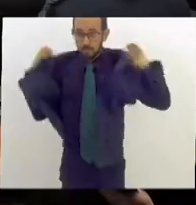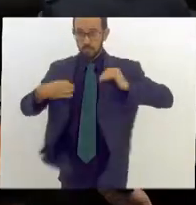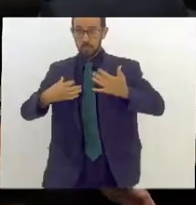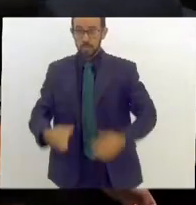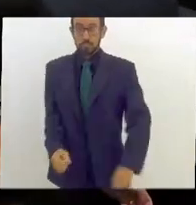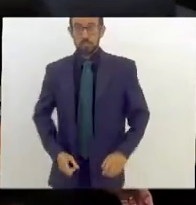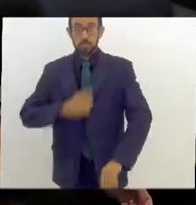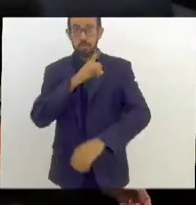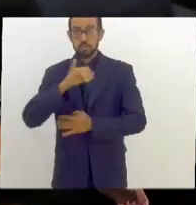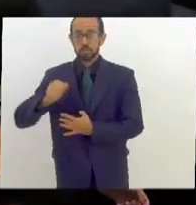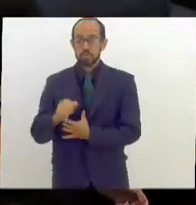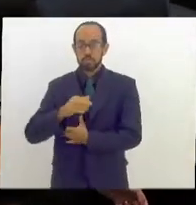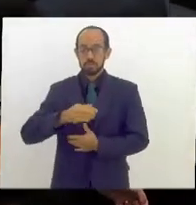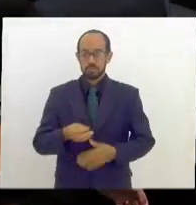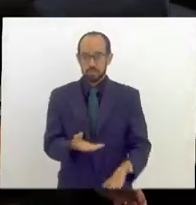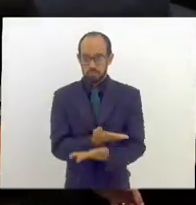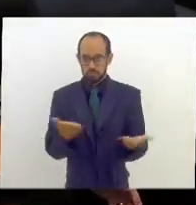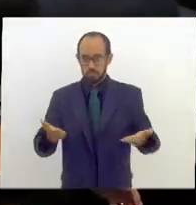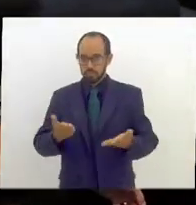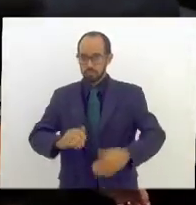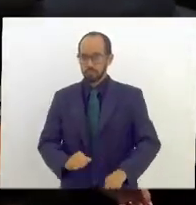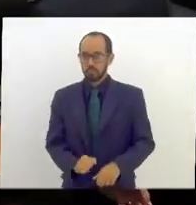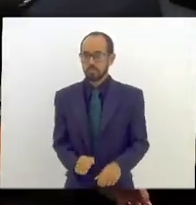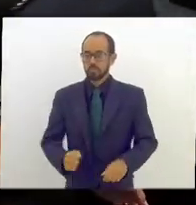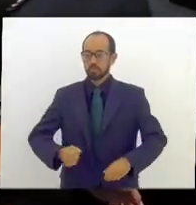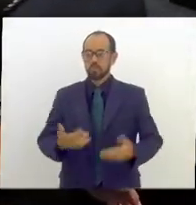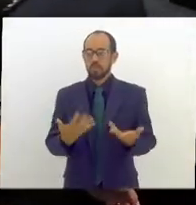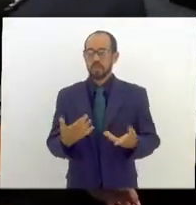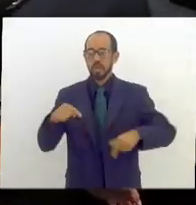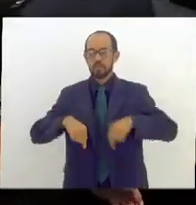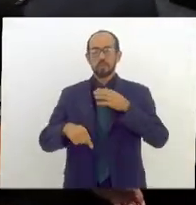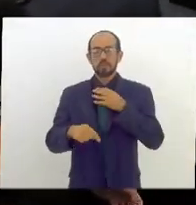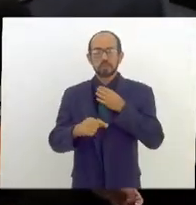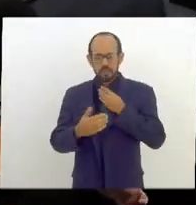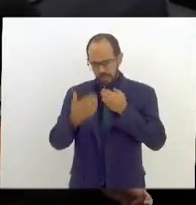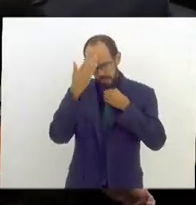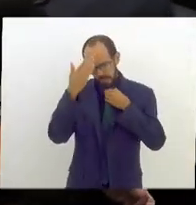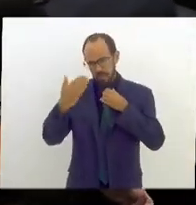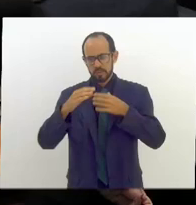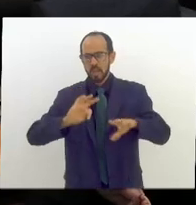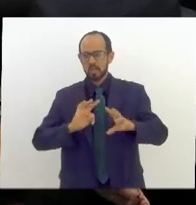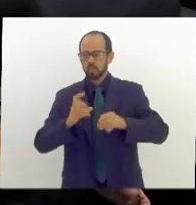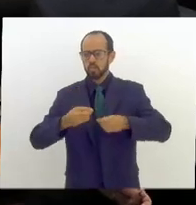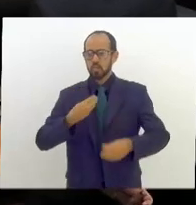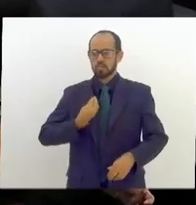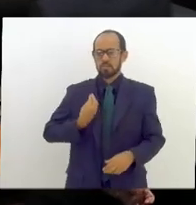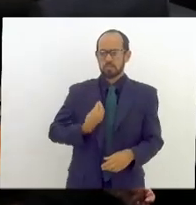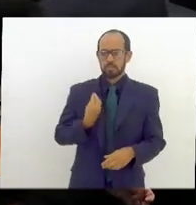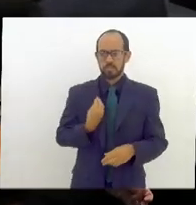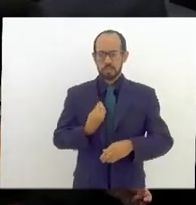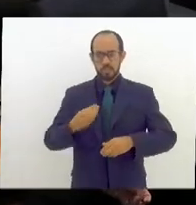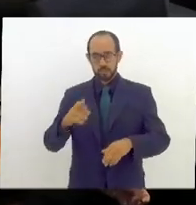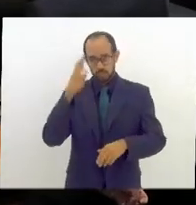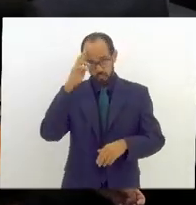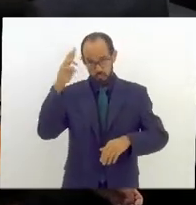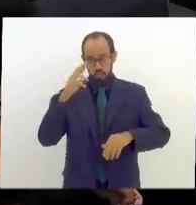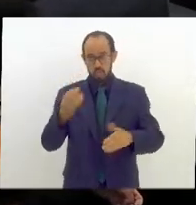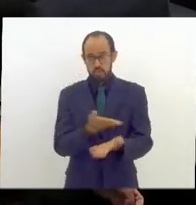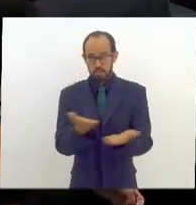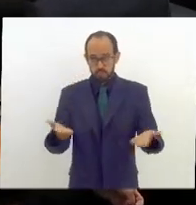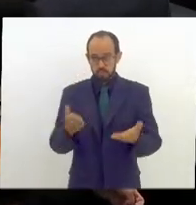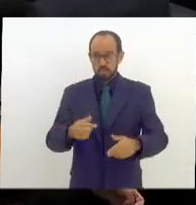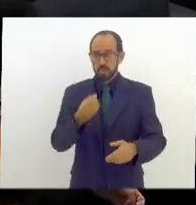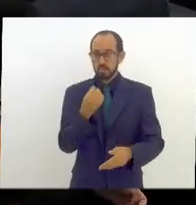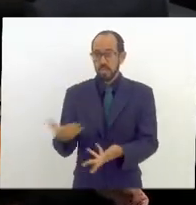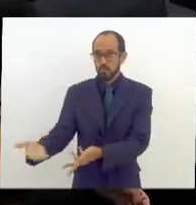Bom dia a todas e todos. Quero aqui agradecer às autoridades presentes, senhoras e senhores.